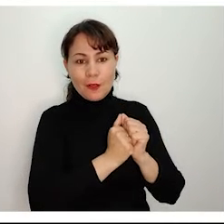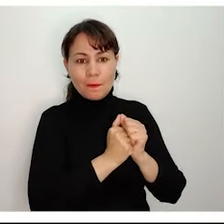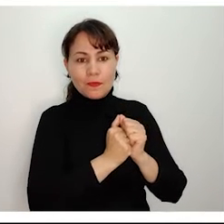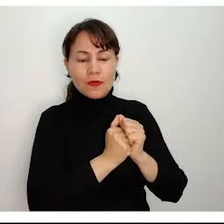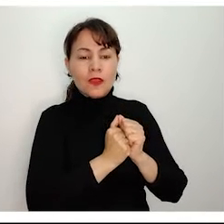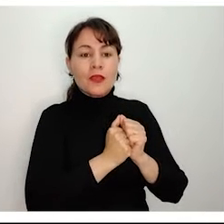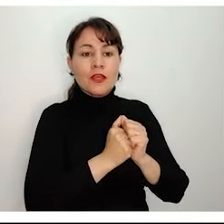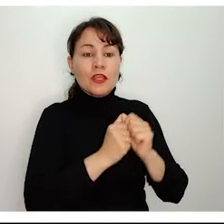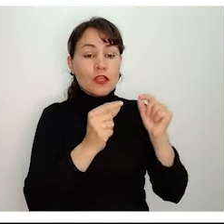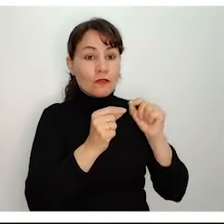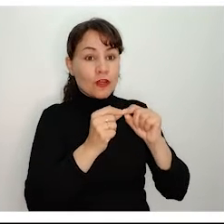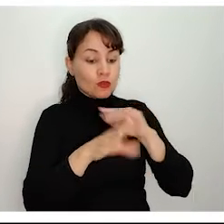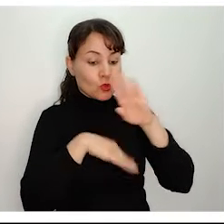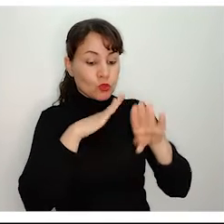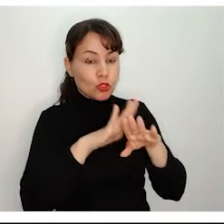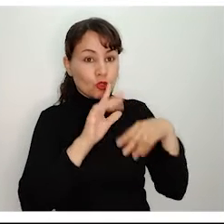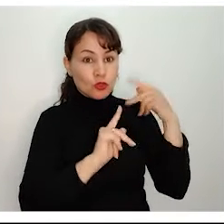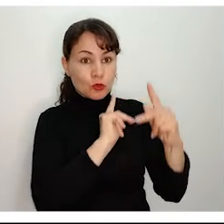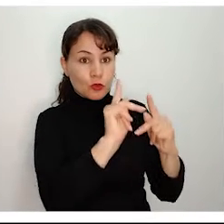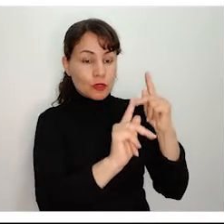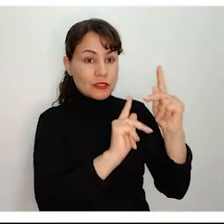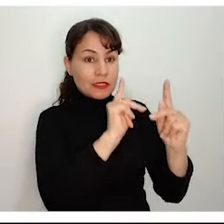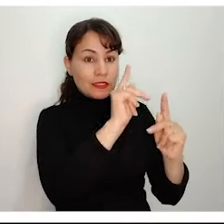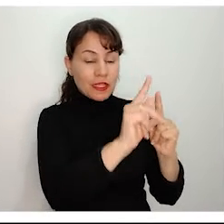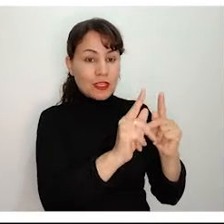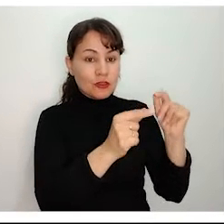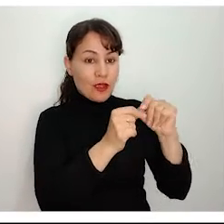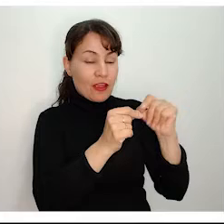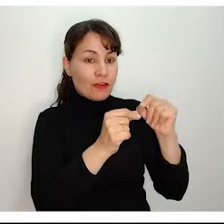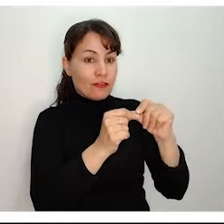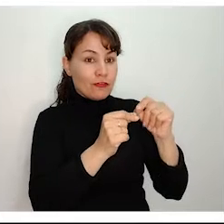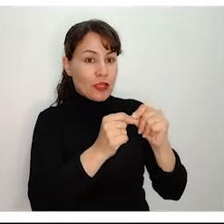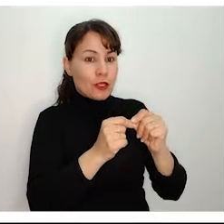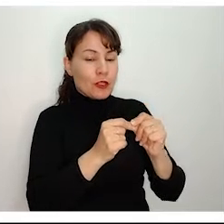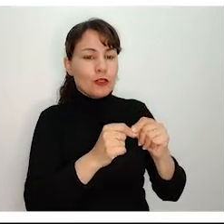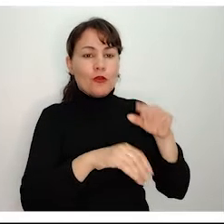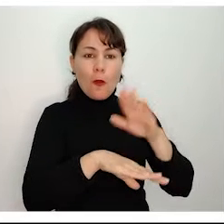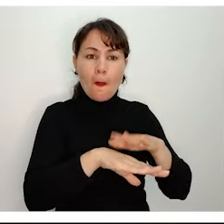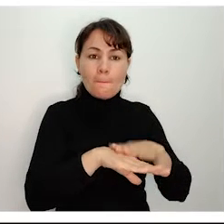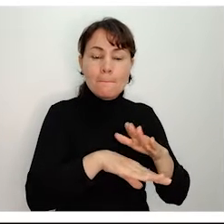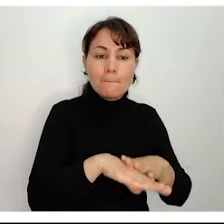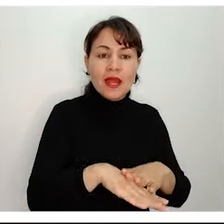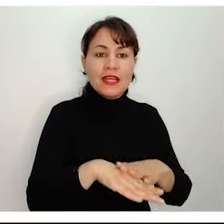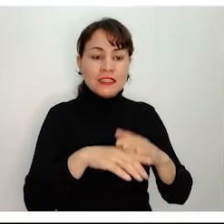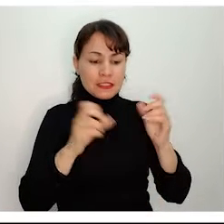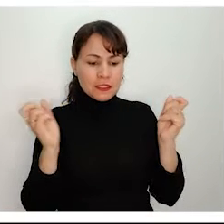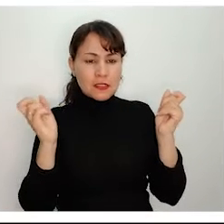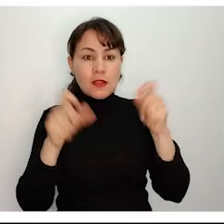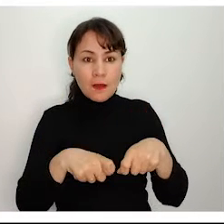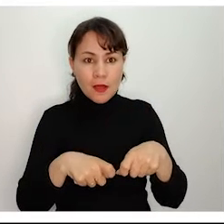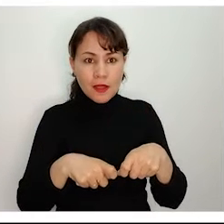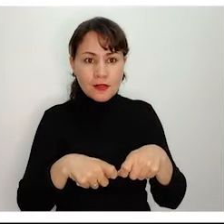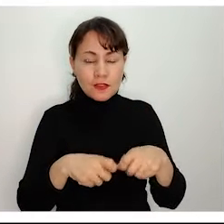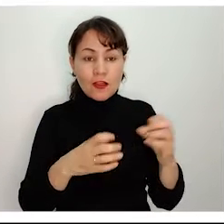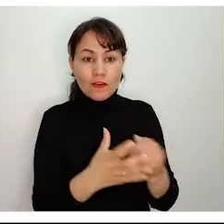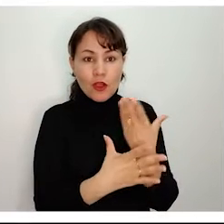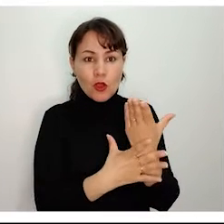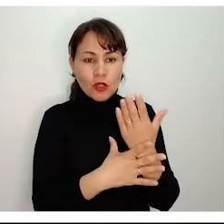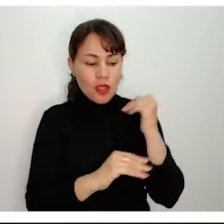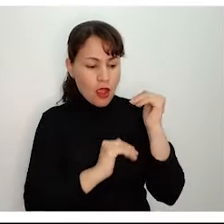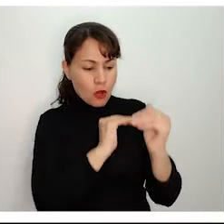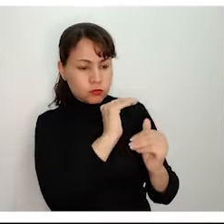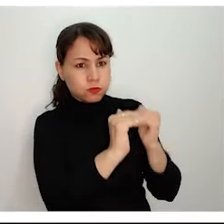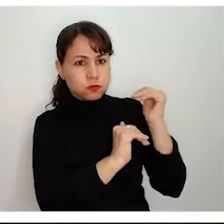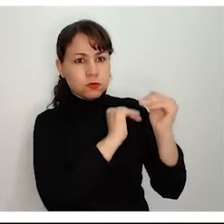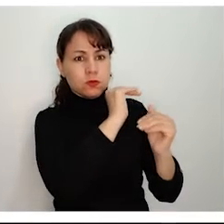a mielinização faz com que todo esse processamento seja feito de maneira mais eficiente e mais eficaz.